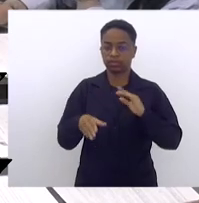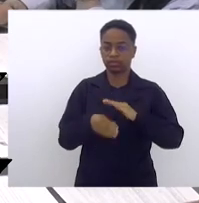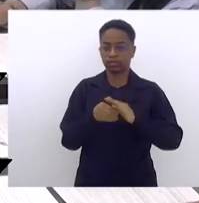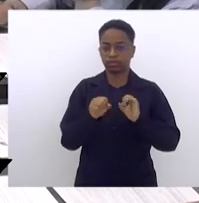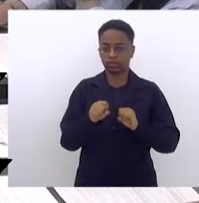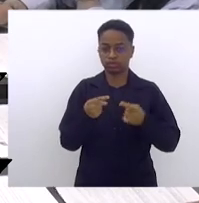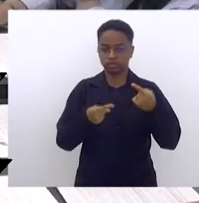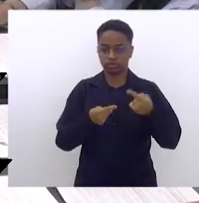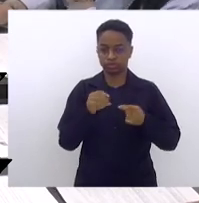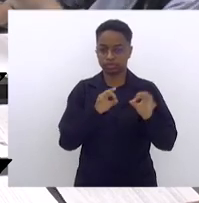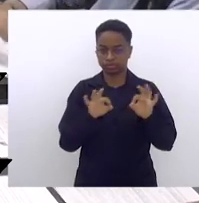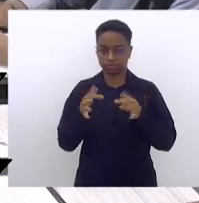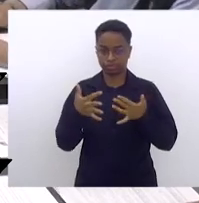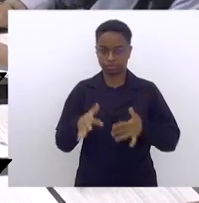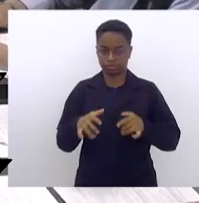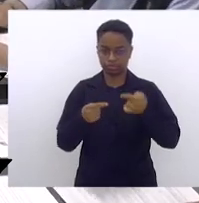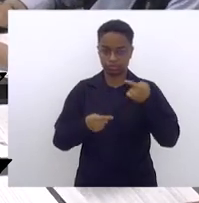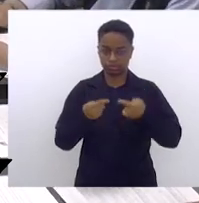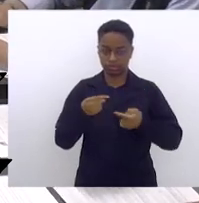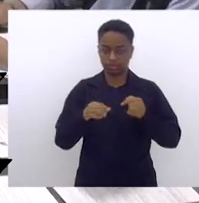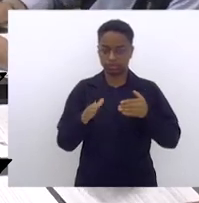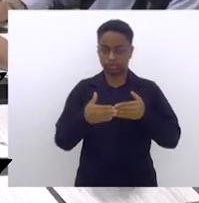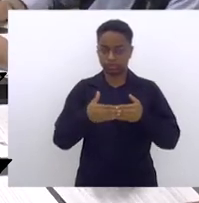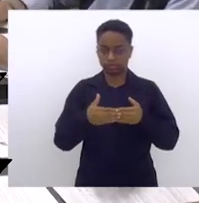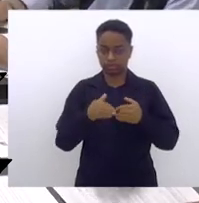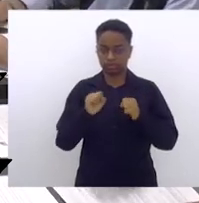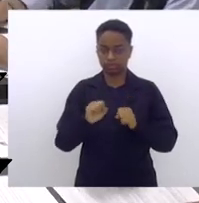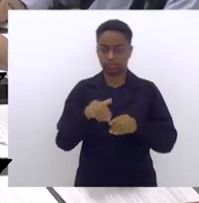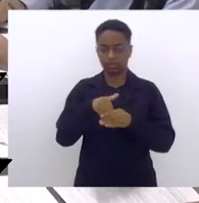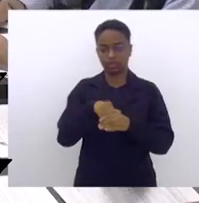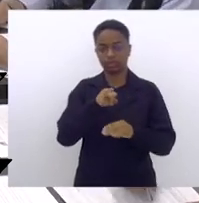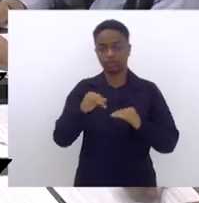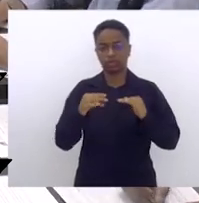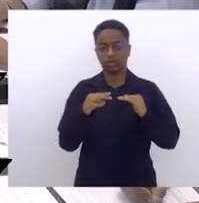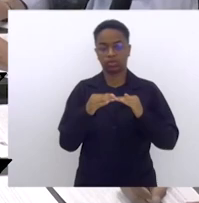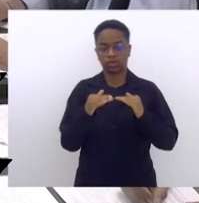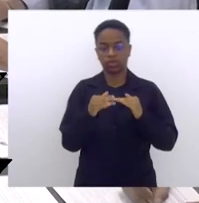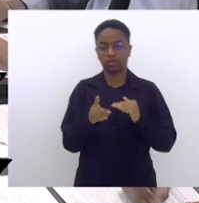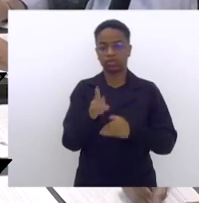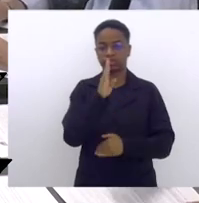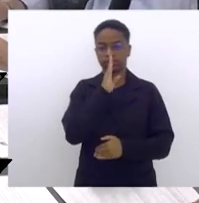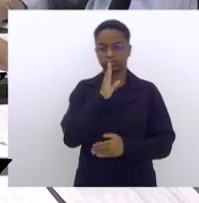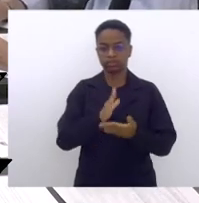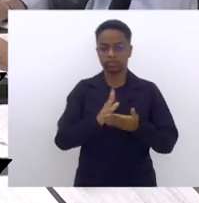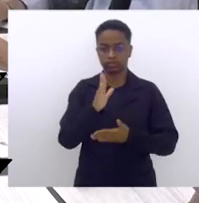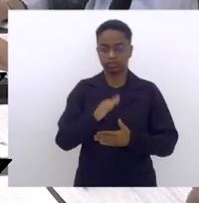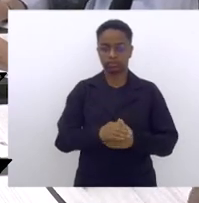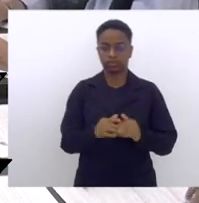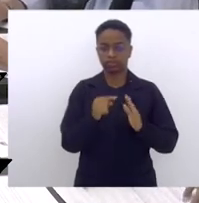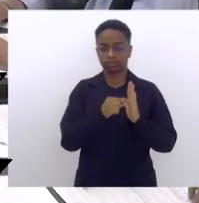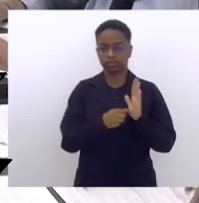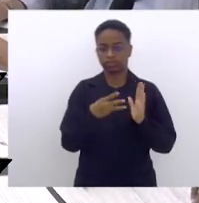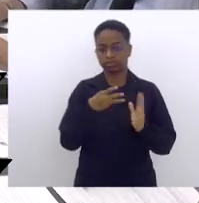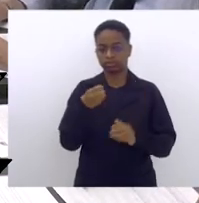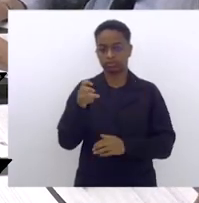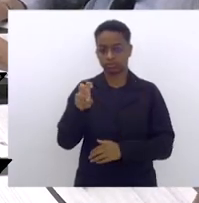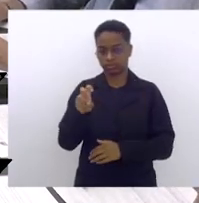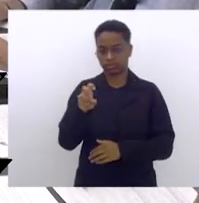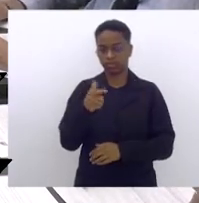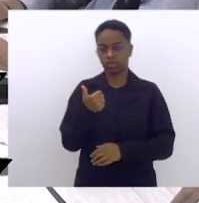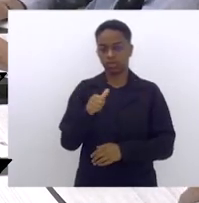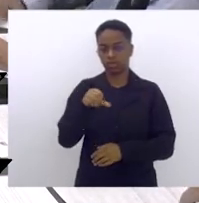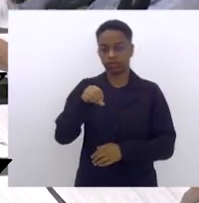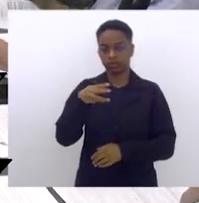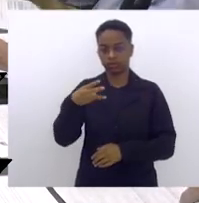discussão. Não havendo quem queira discutir, é encerrada a discussão. Em votação, os senhores que aprovam, permaneçam como estão, aprovado. 35 da pauta, PL 1193